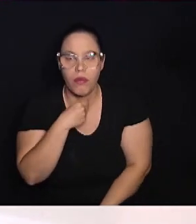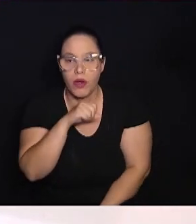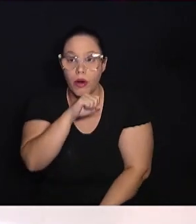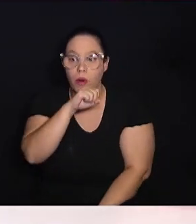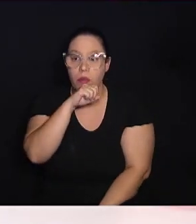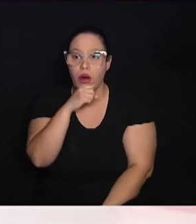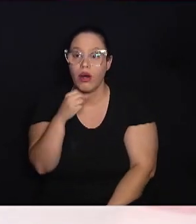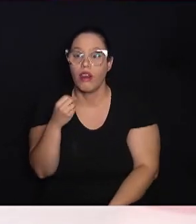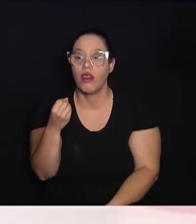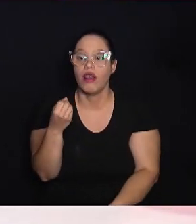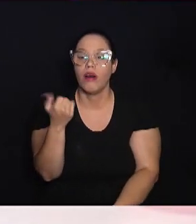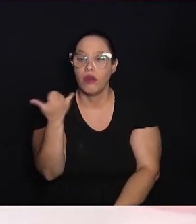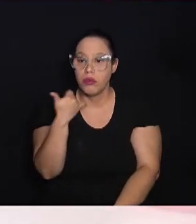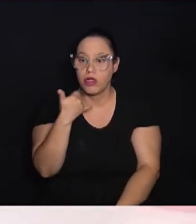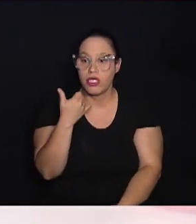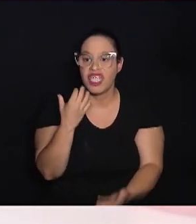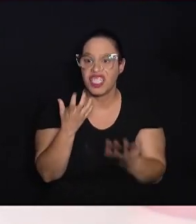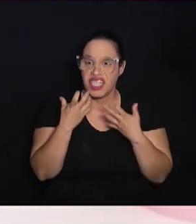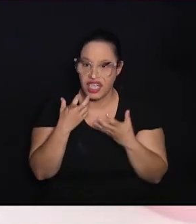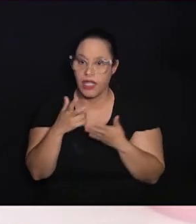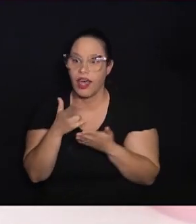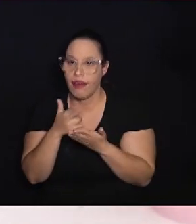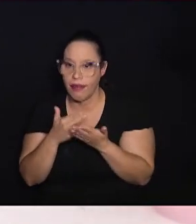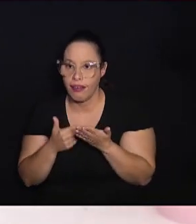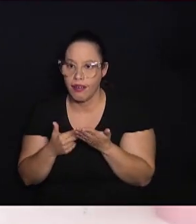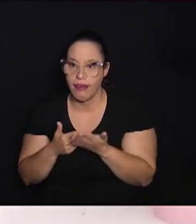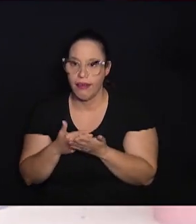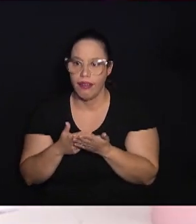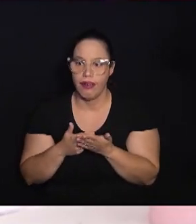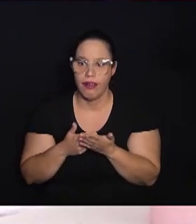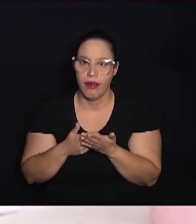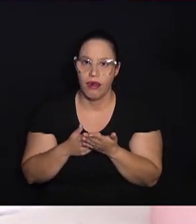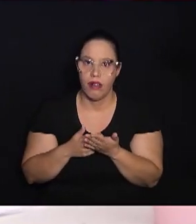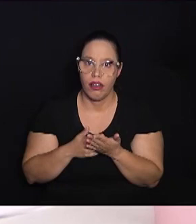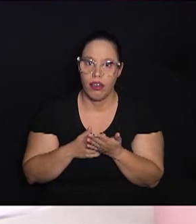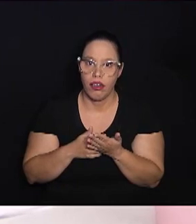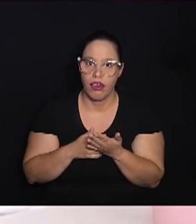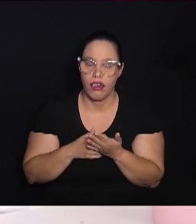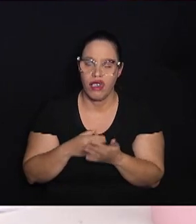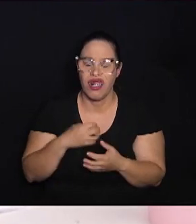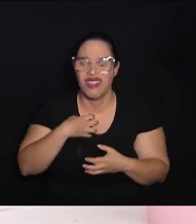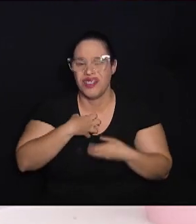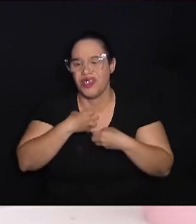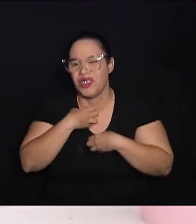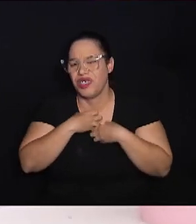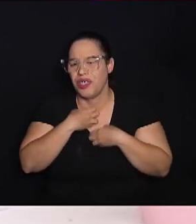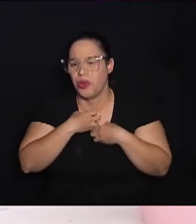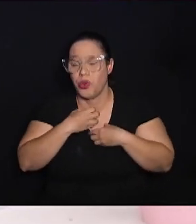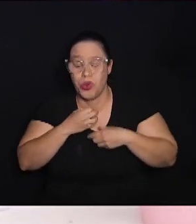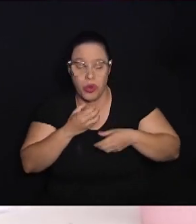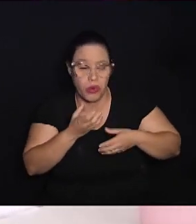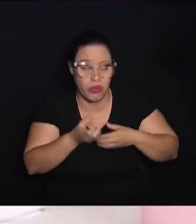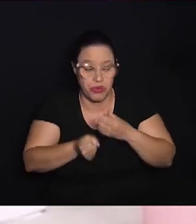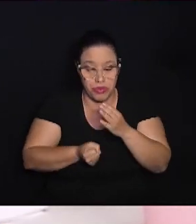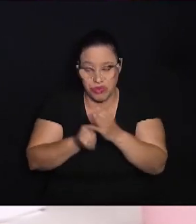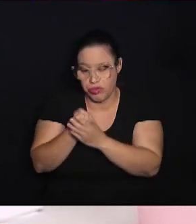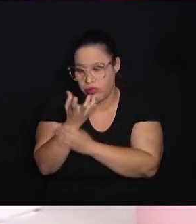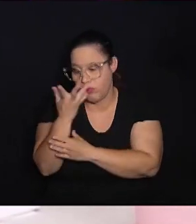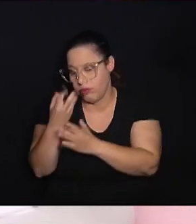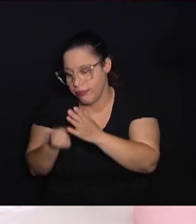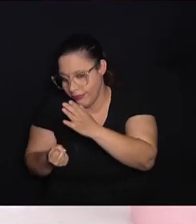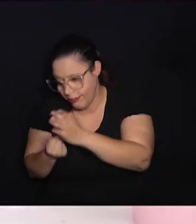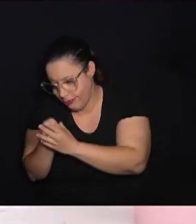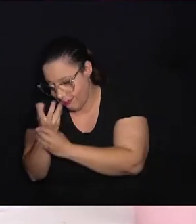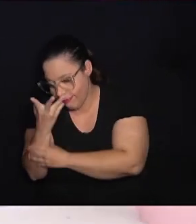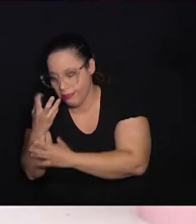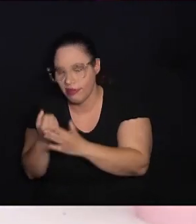desenhar fui desenhando fui desenhando Mas é uma sensação muito boa que eu sinto que tipo eu tô criando um